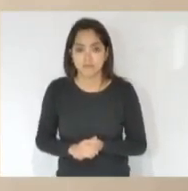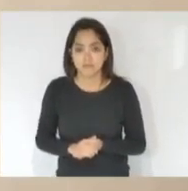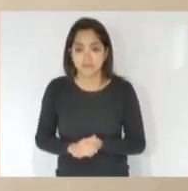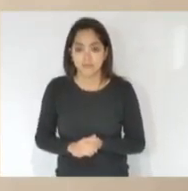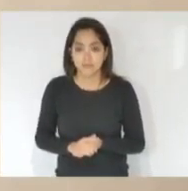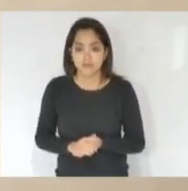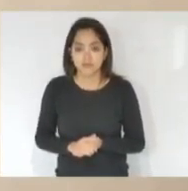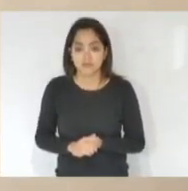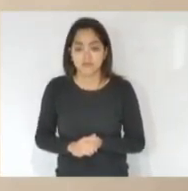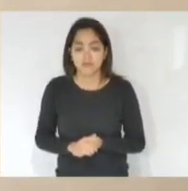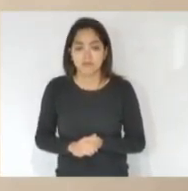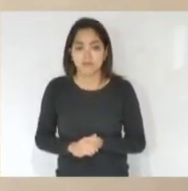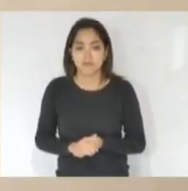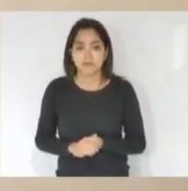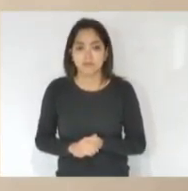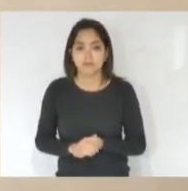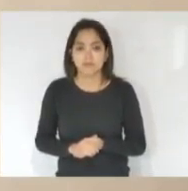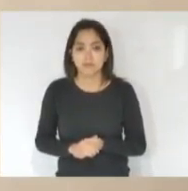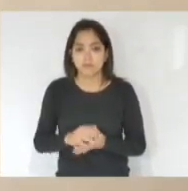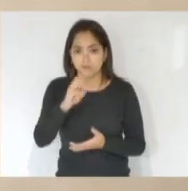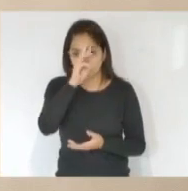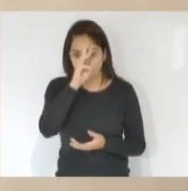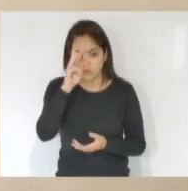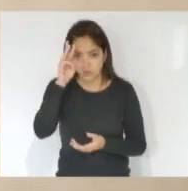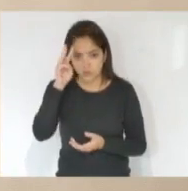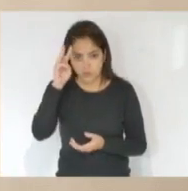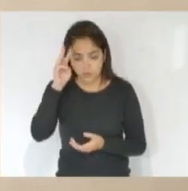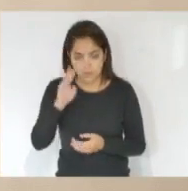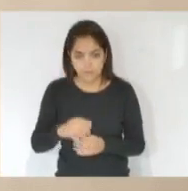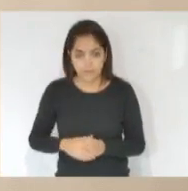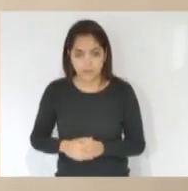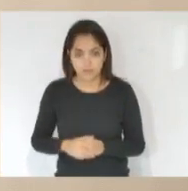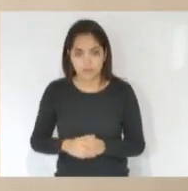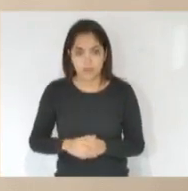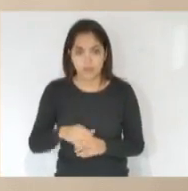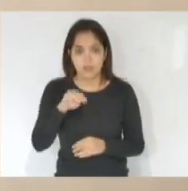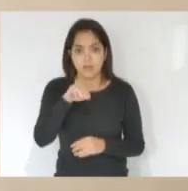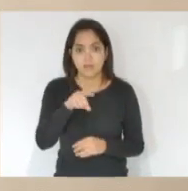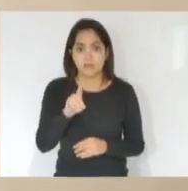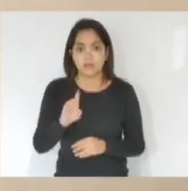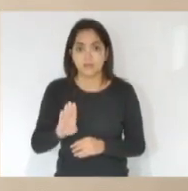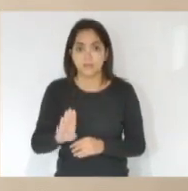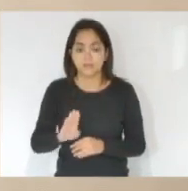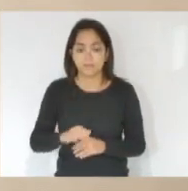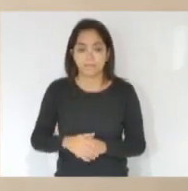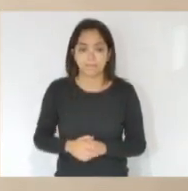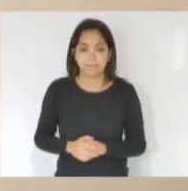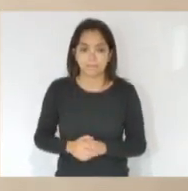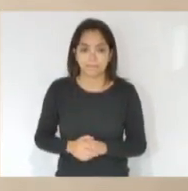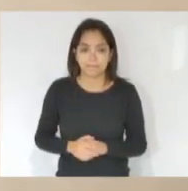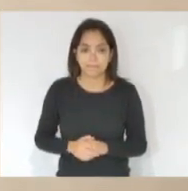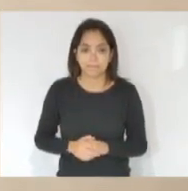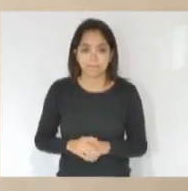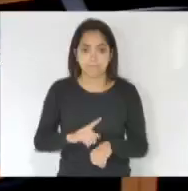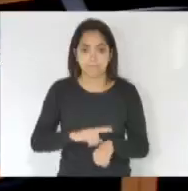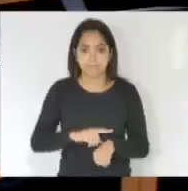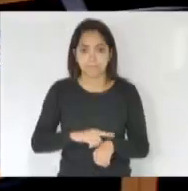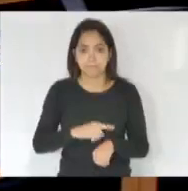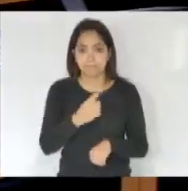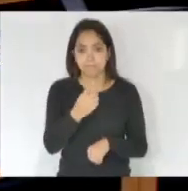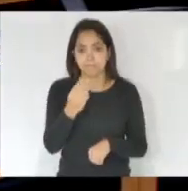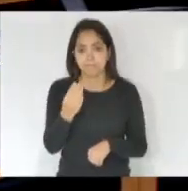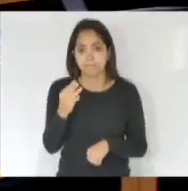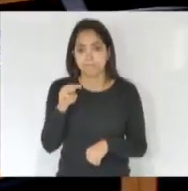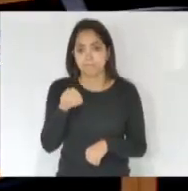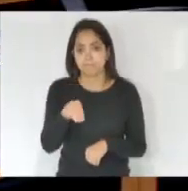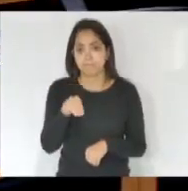o deputado Volney Weber falará pela bancada do MDB, pelo prazo de 13